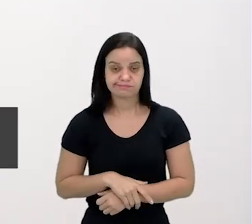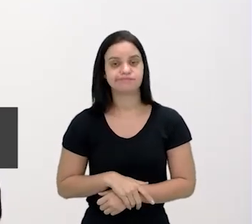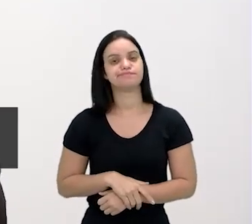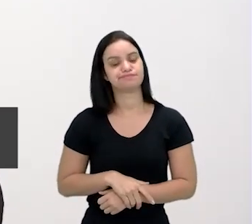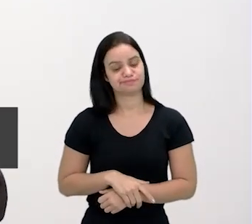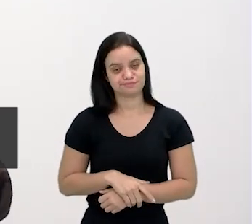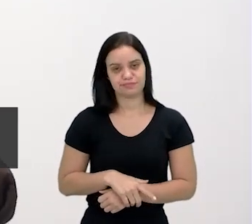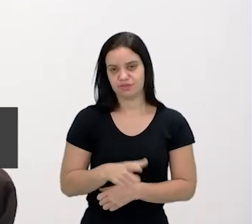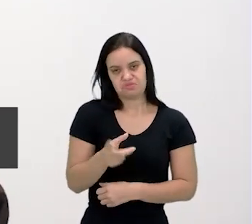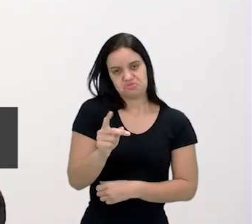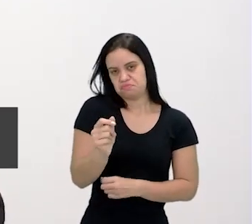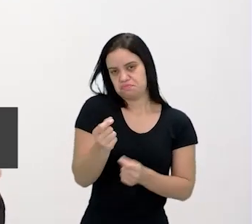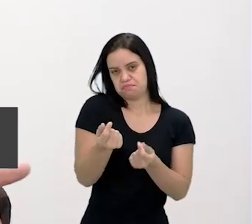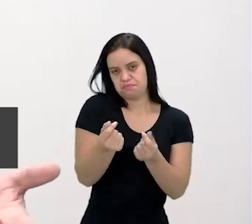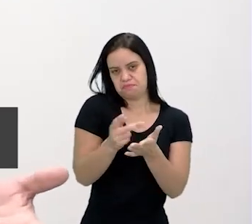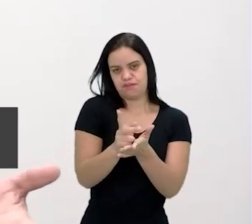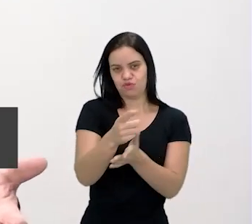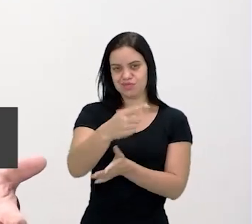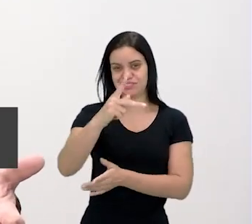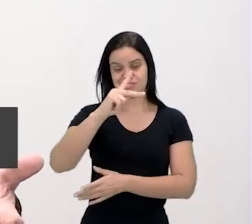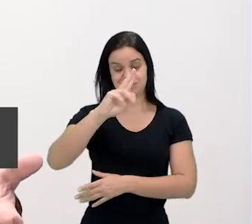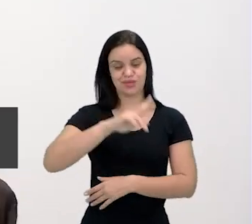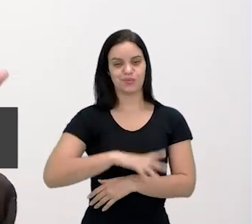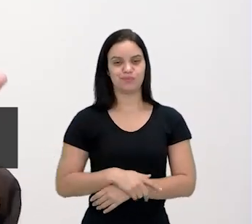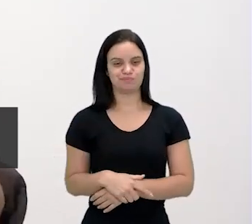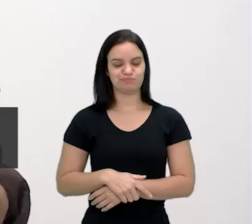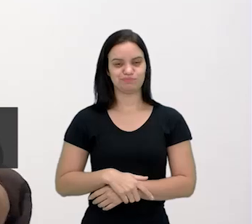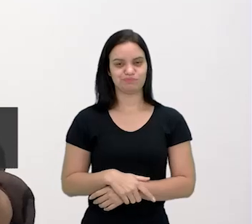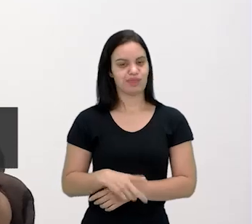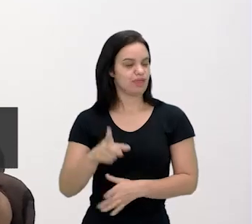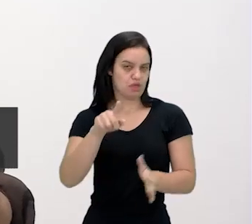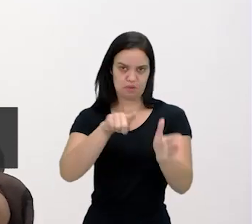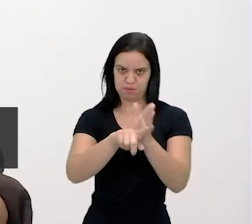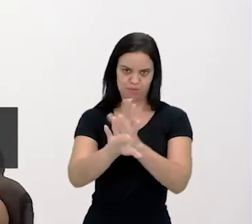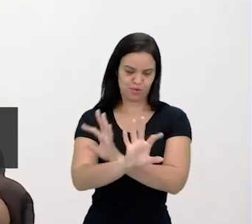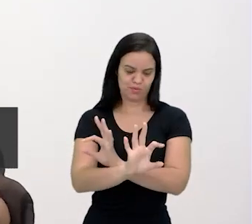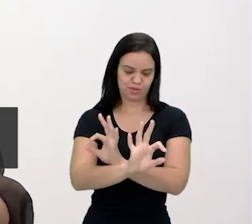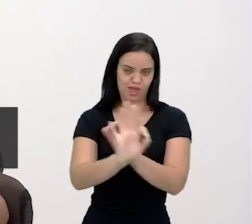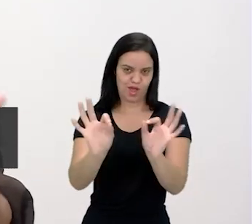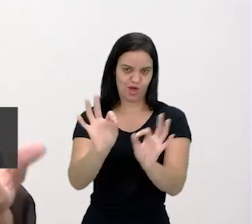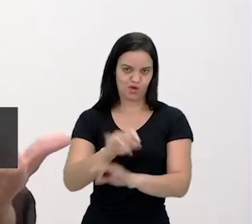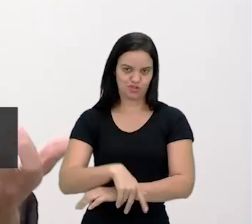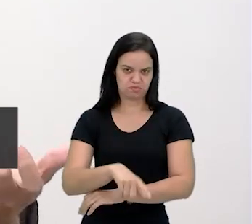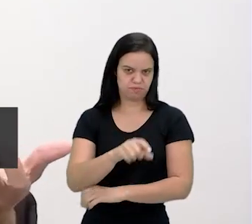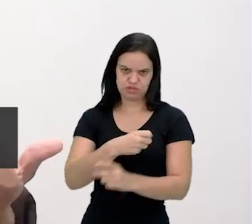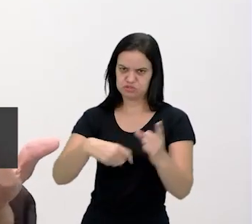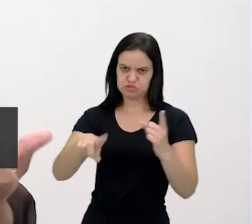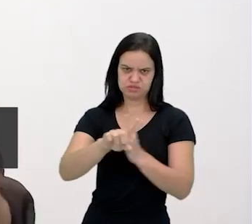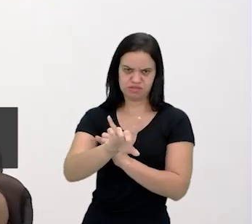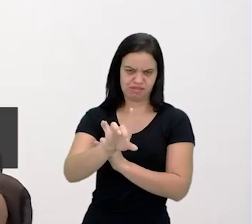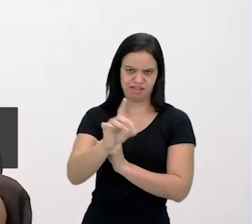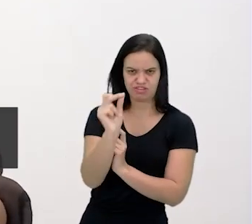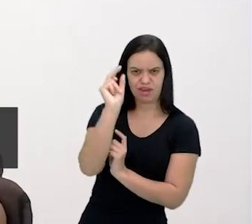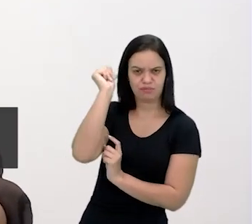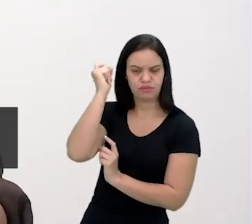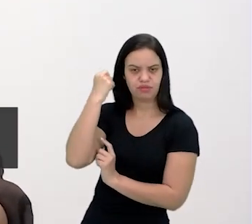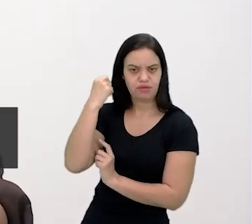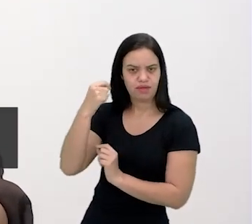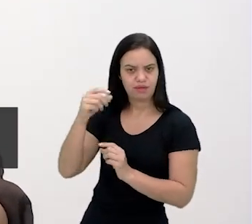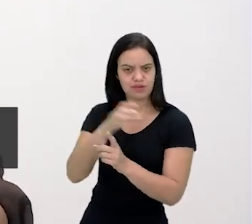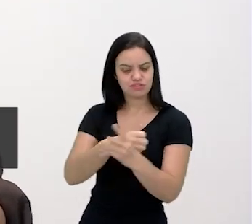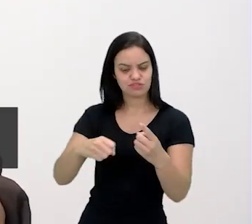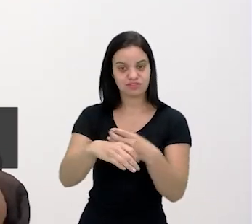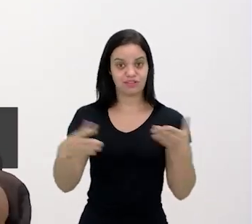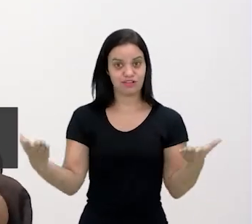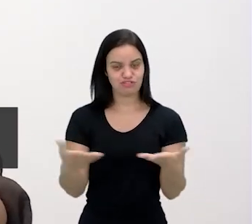toma, é o teu preço. Quanto você vale? Está aí uma pergunta interessante, não só para a sociedade da época, mas para a